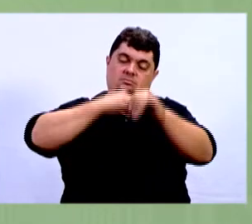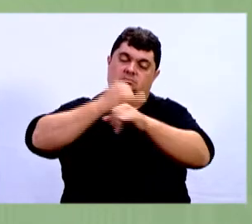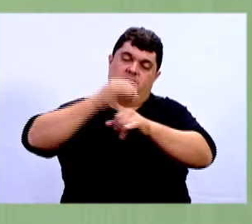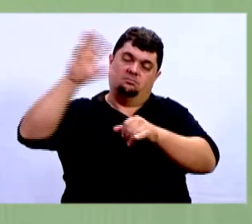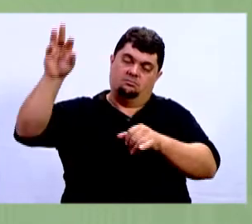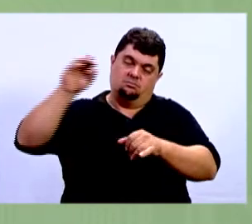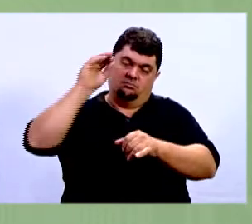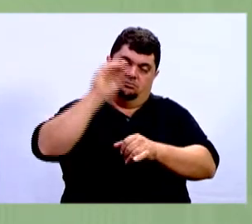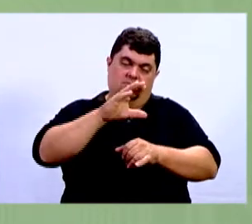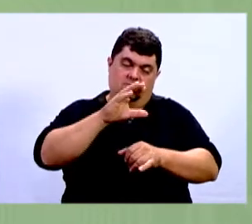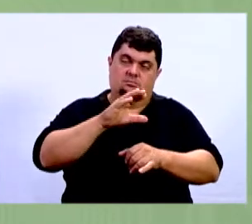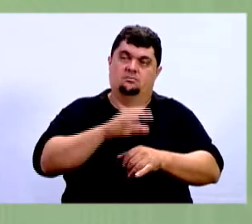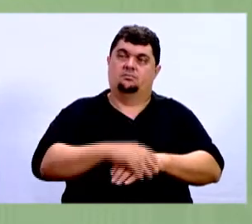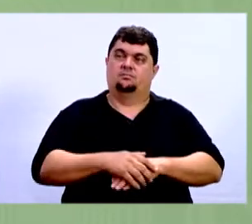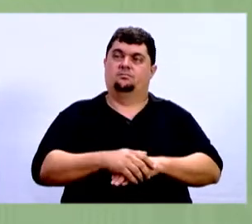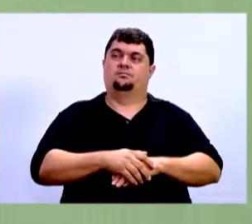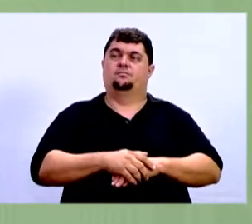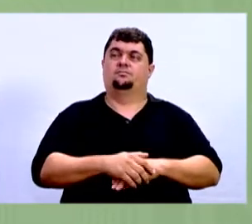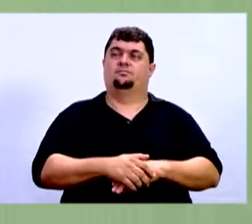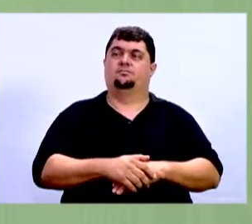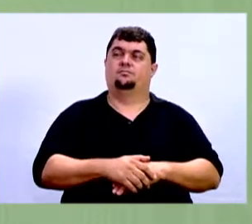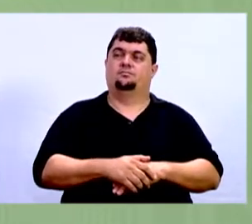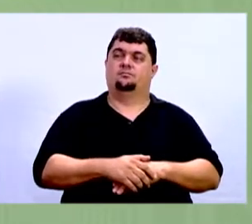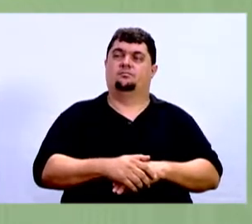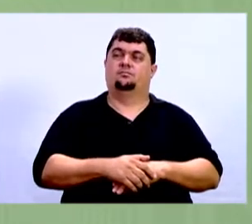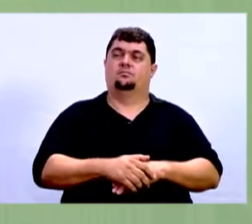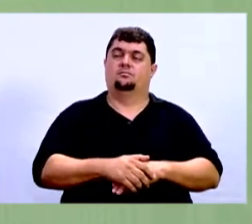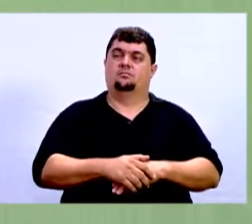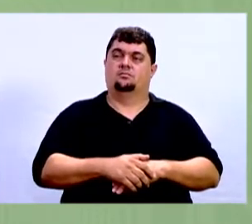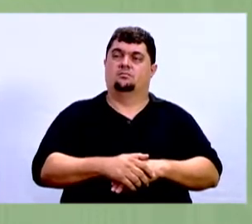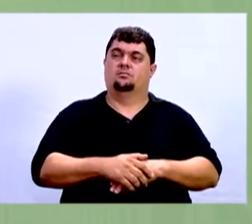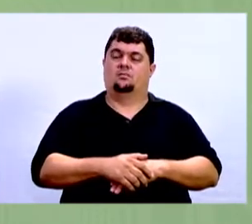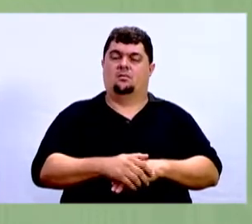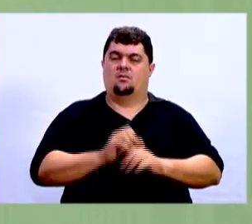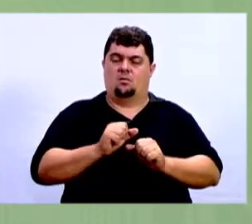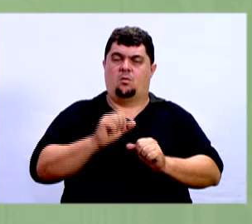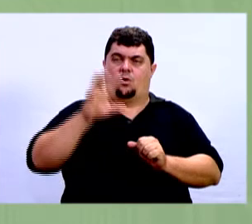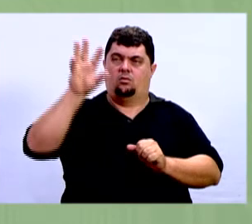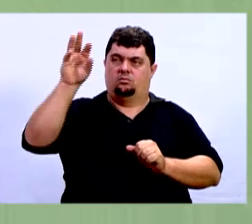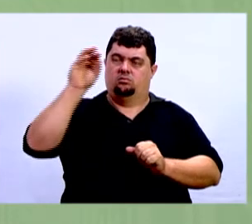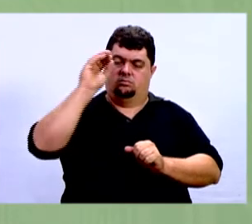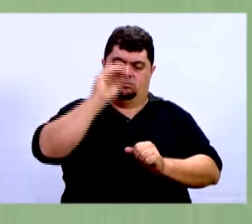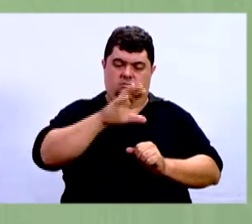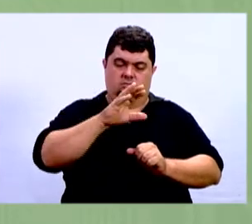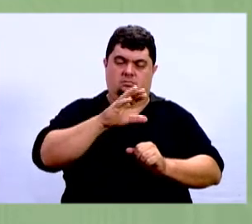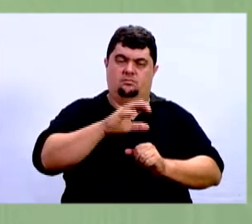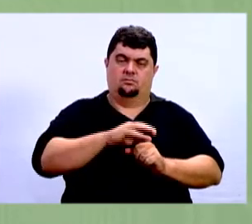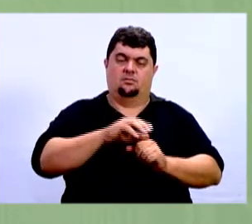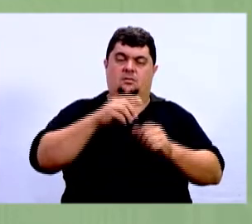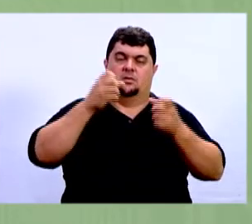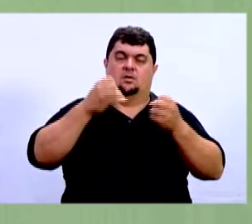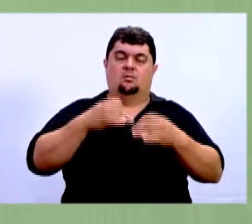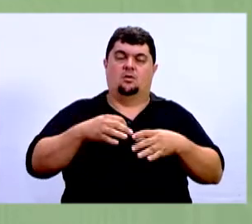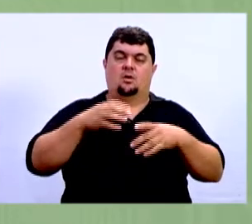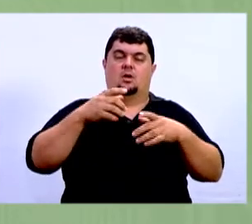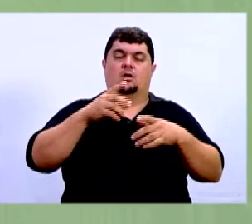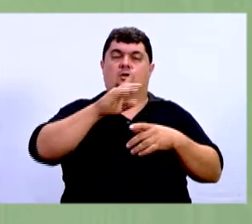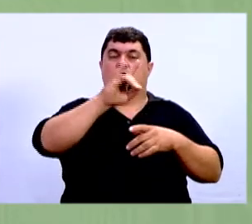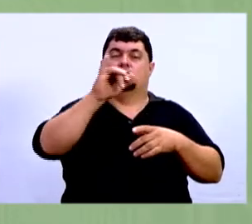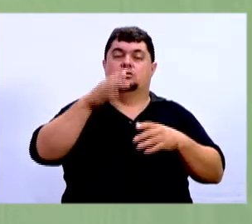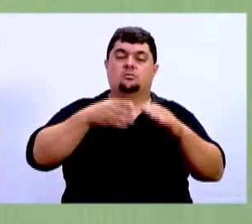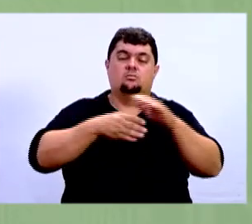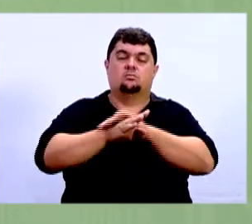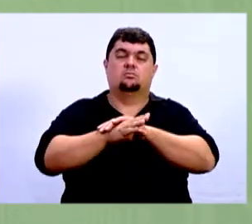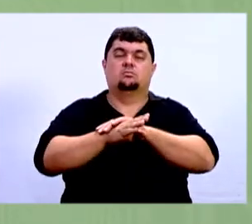artigo. Disponível em, aí você pode copiar o link que você achou o artigo, coloca, e aí no final, depois de